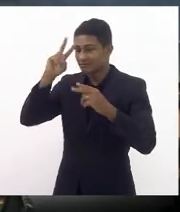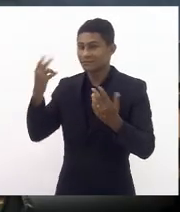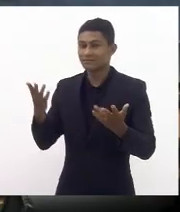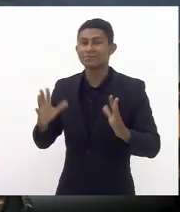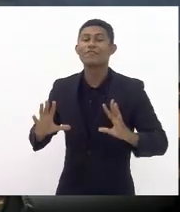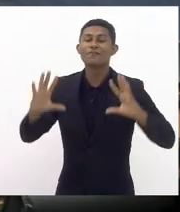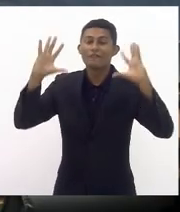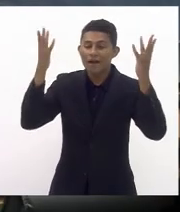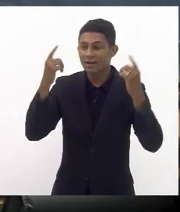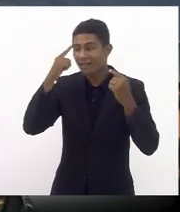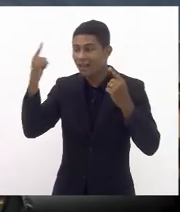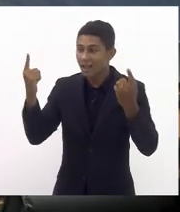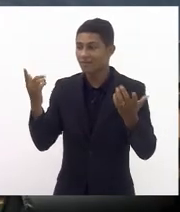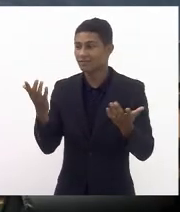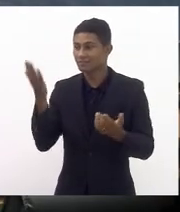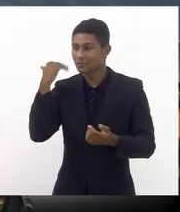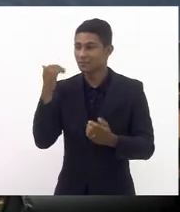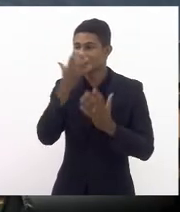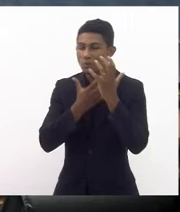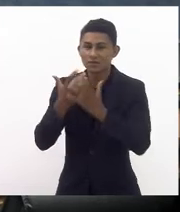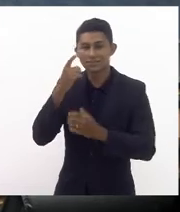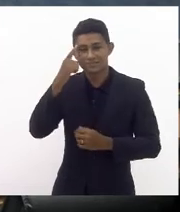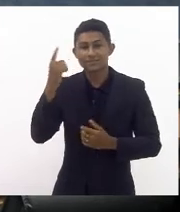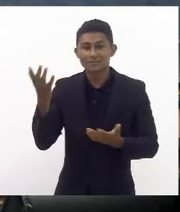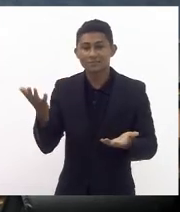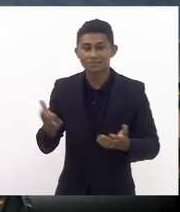de arromba, alguma coisa aí.